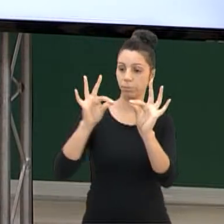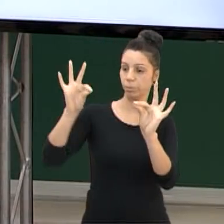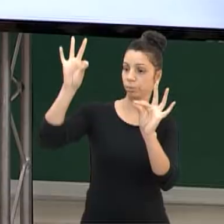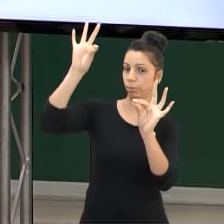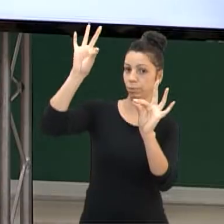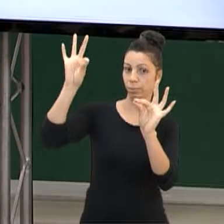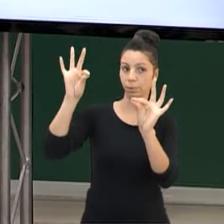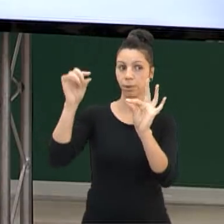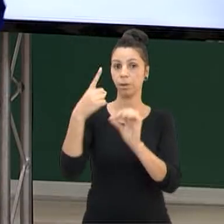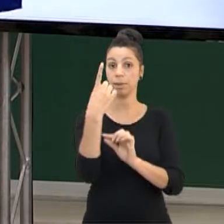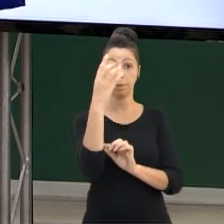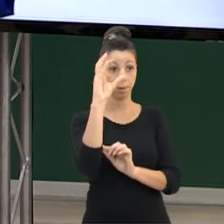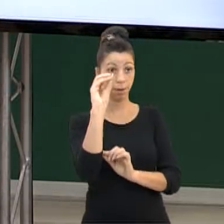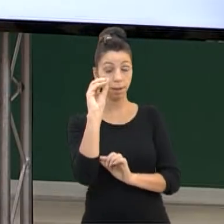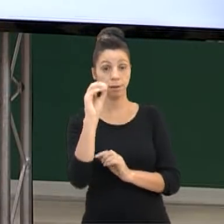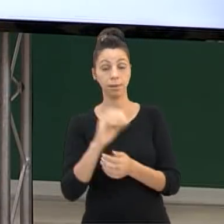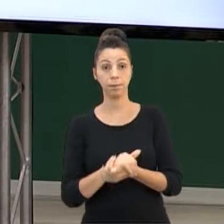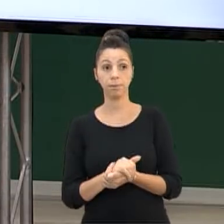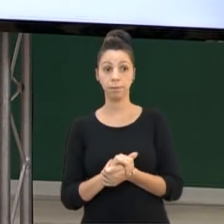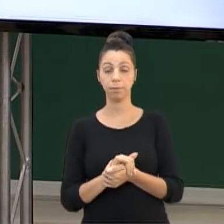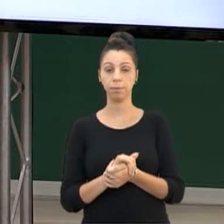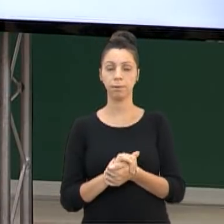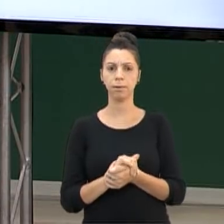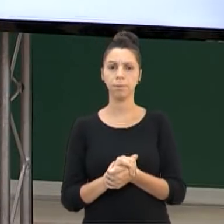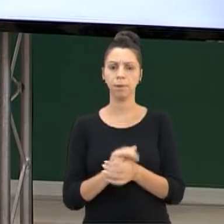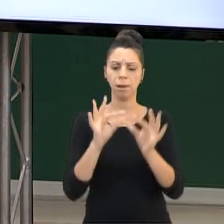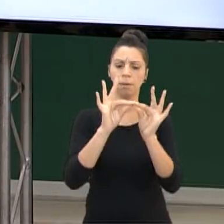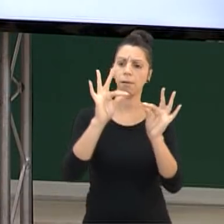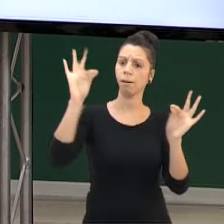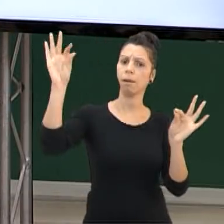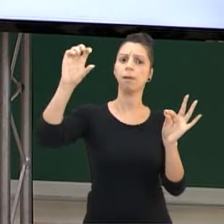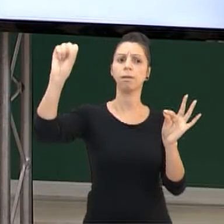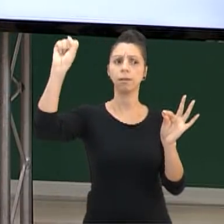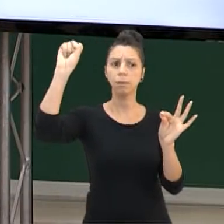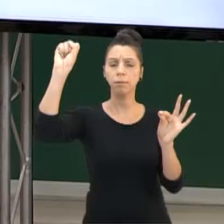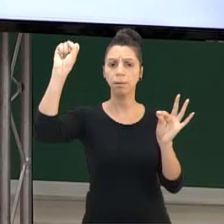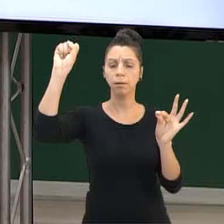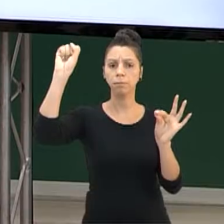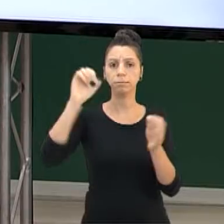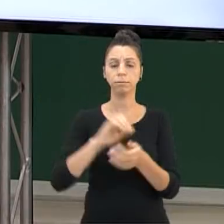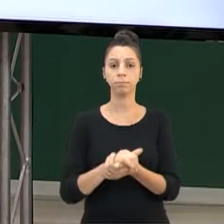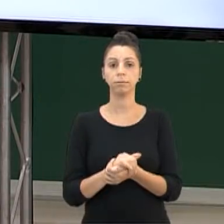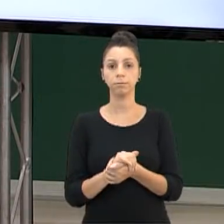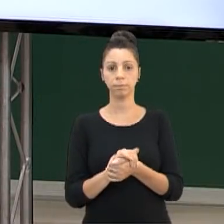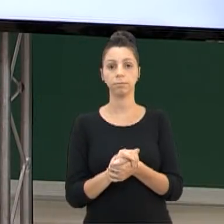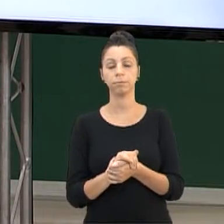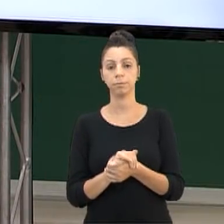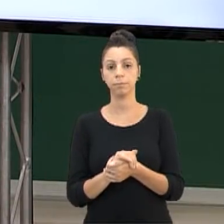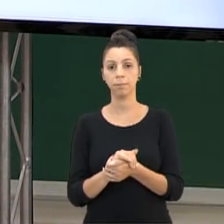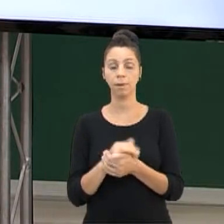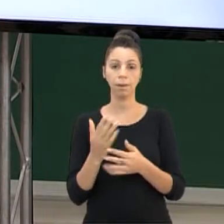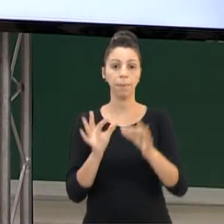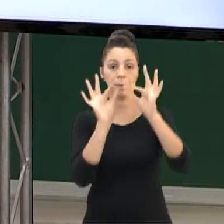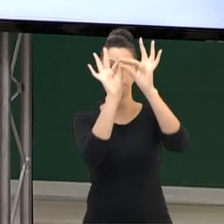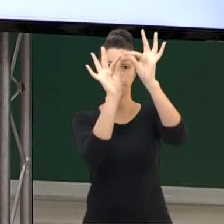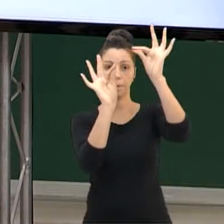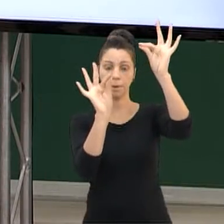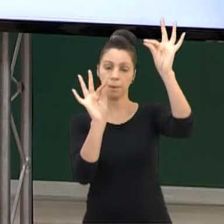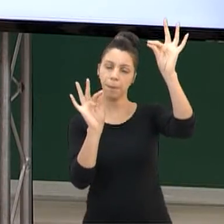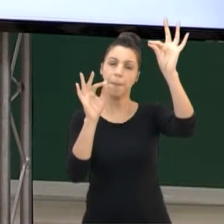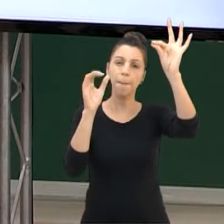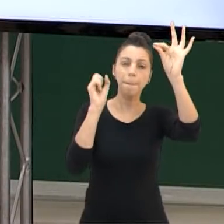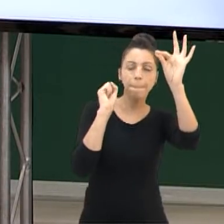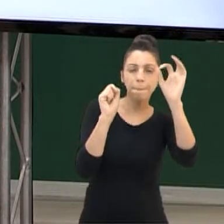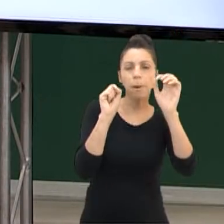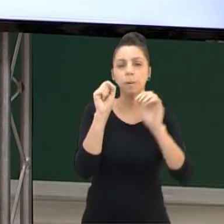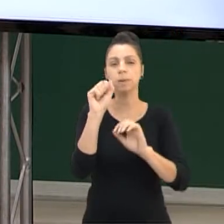deu. Agora, para a minha secante aqui, a distância D, ela pode ser até